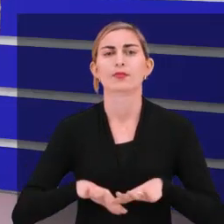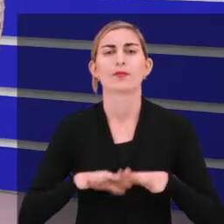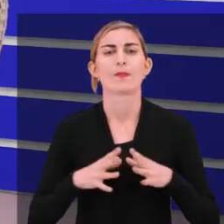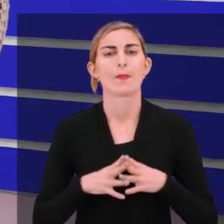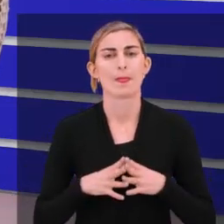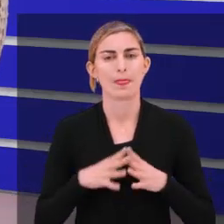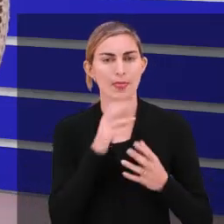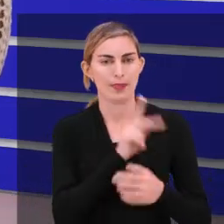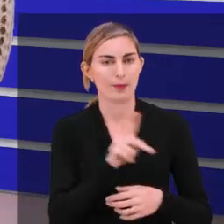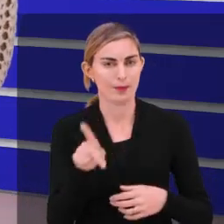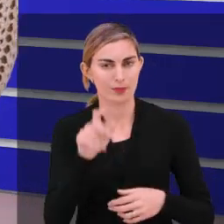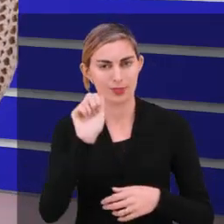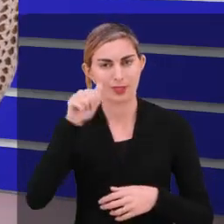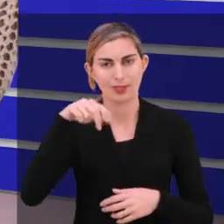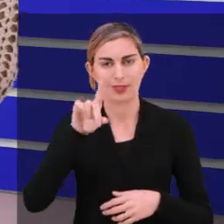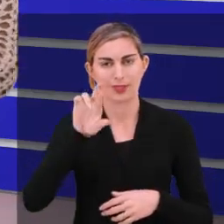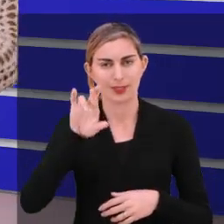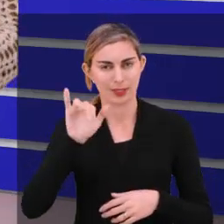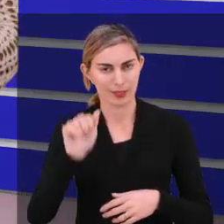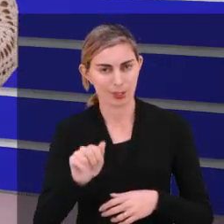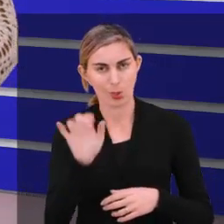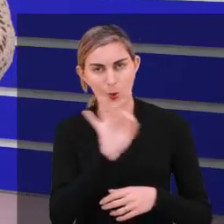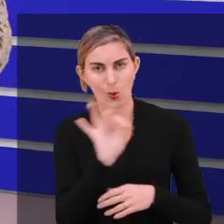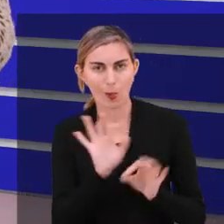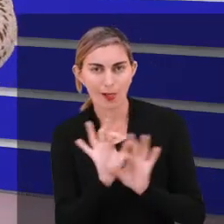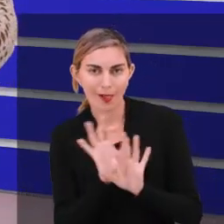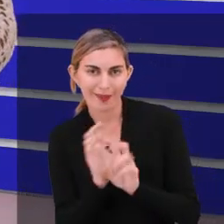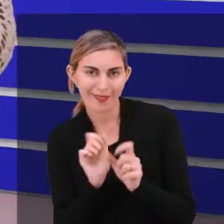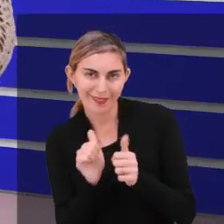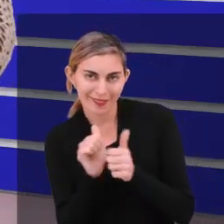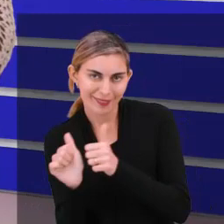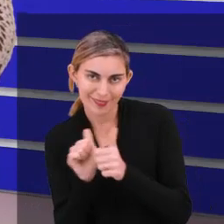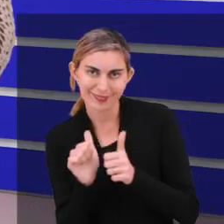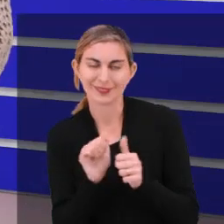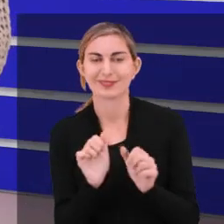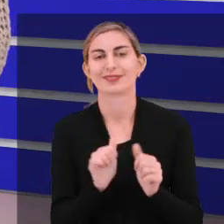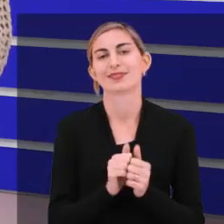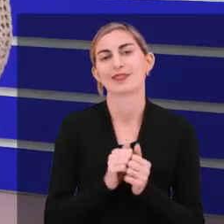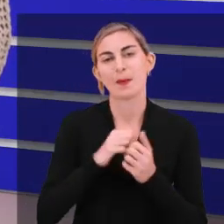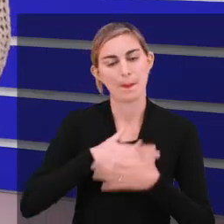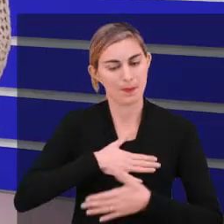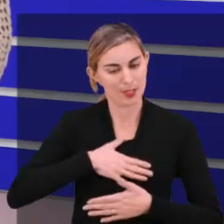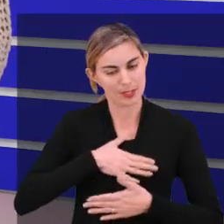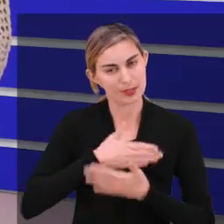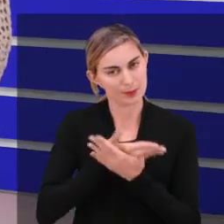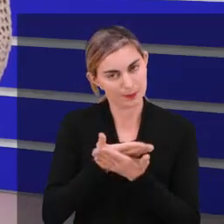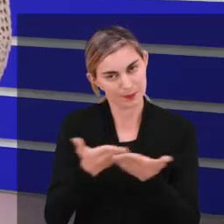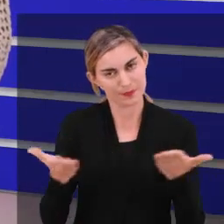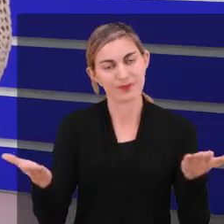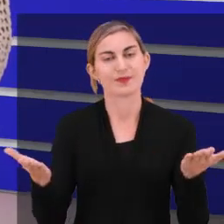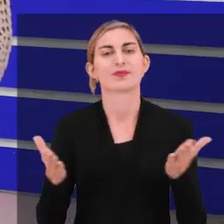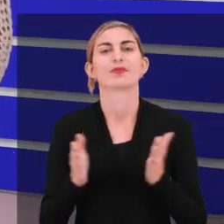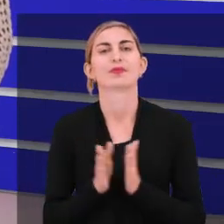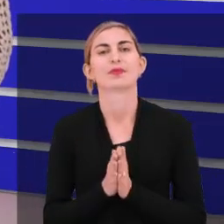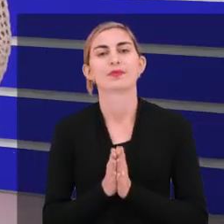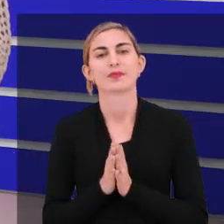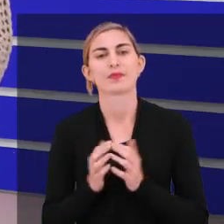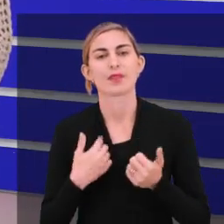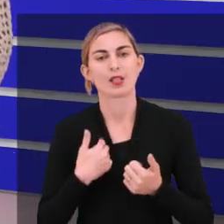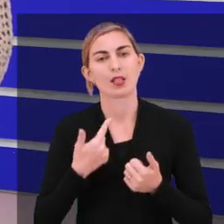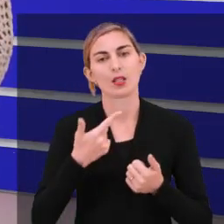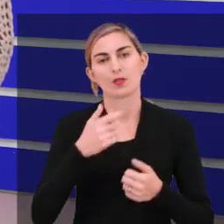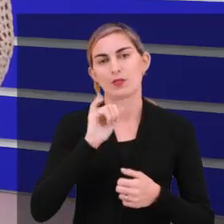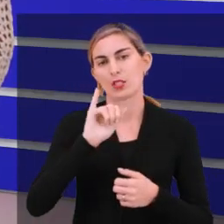né? Professora Andréia, olá, prazer estar com vocês novamente.